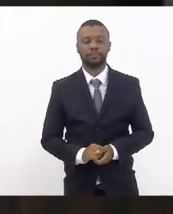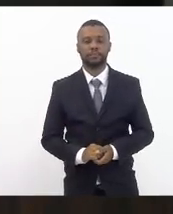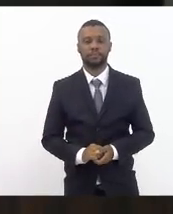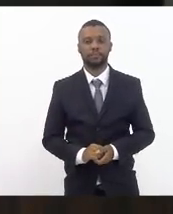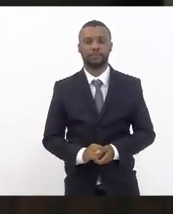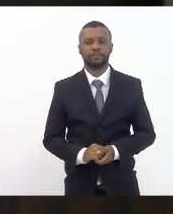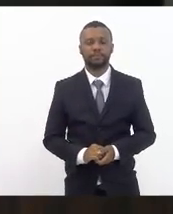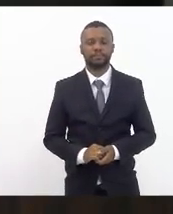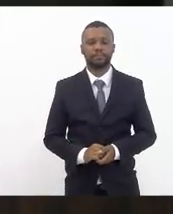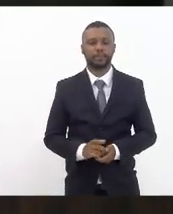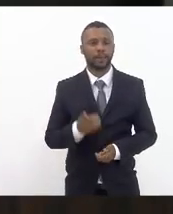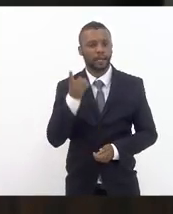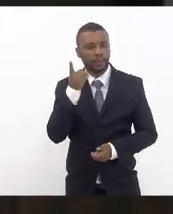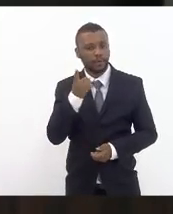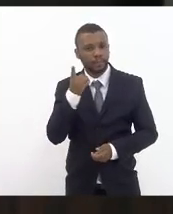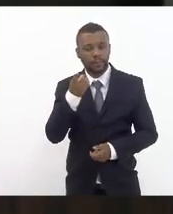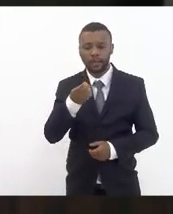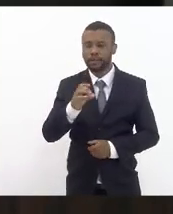Deputado Chico Machado.